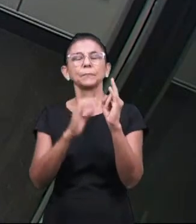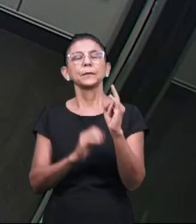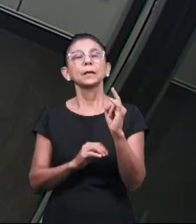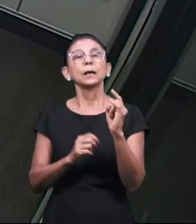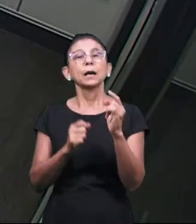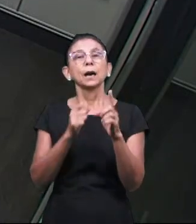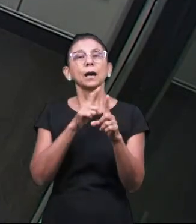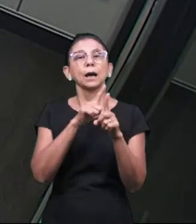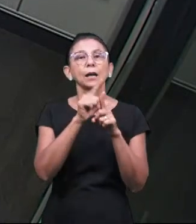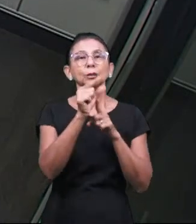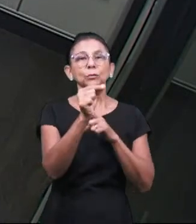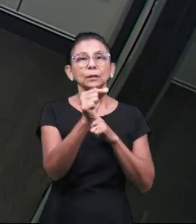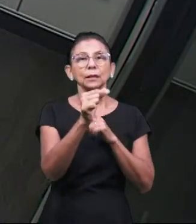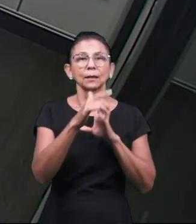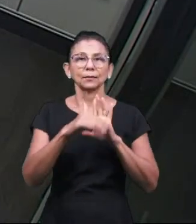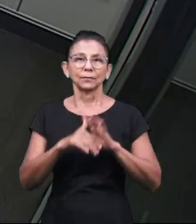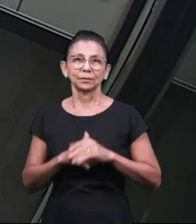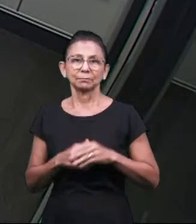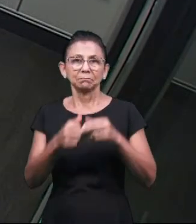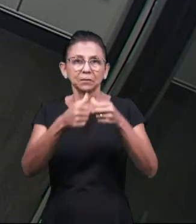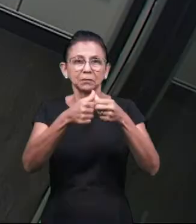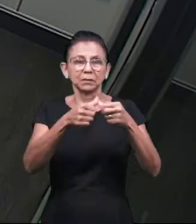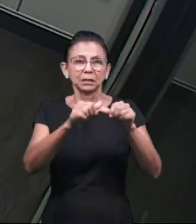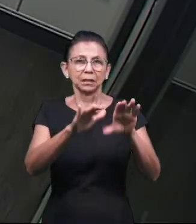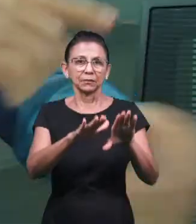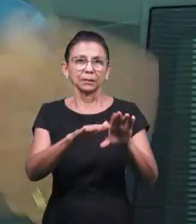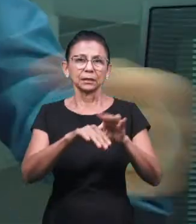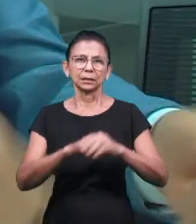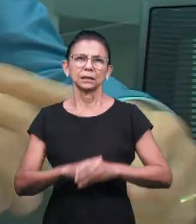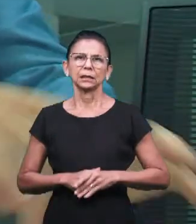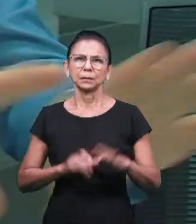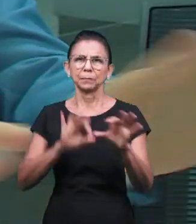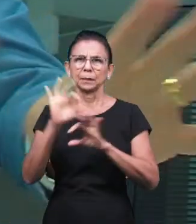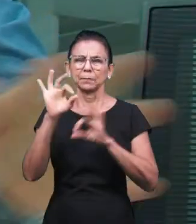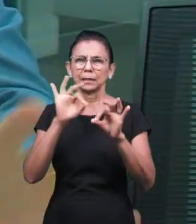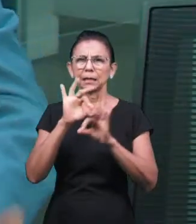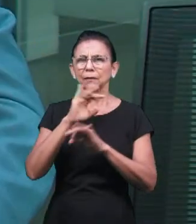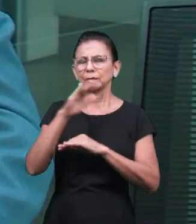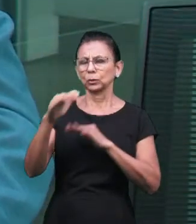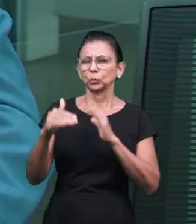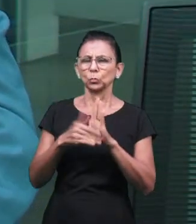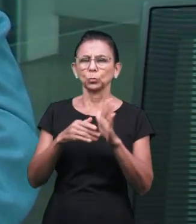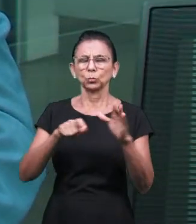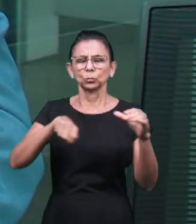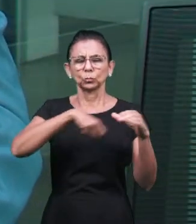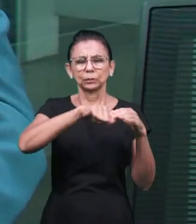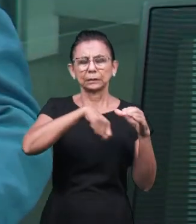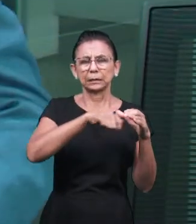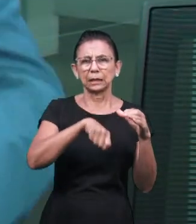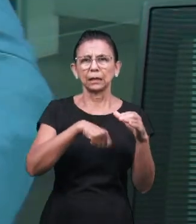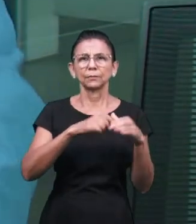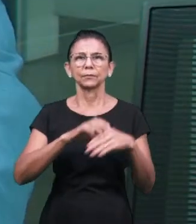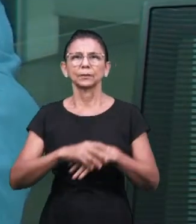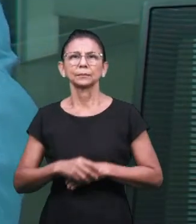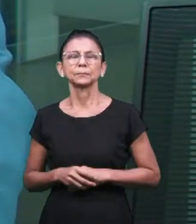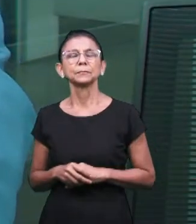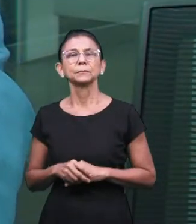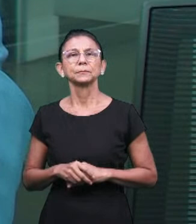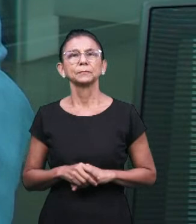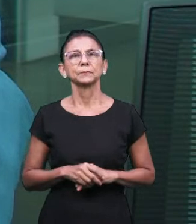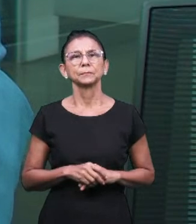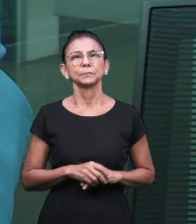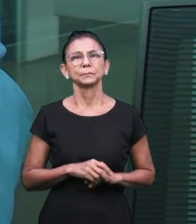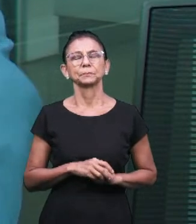apartamento, levavam comida daqui, faziam lá e eles se viravam lá. Tá? Quando eles chegaram